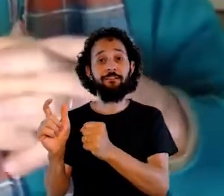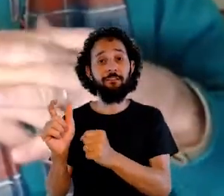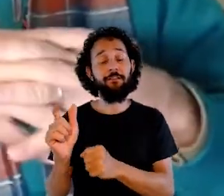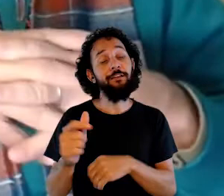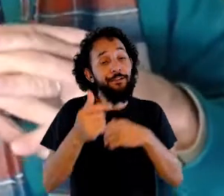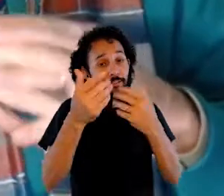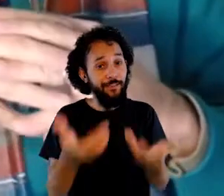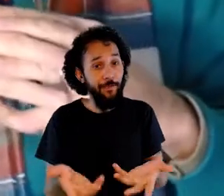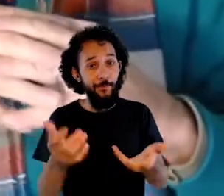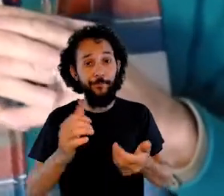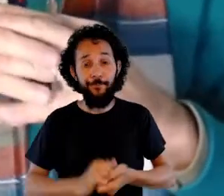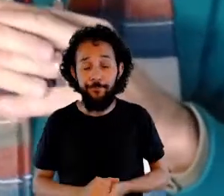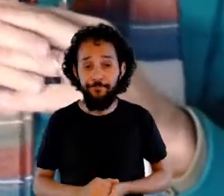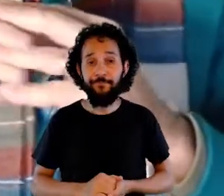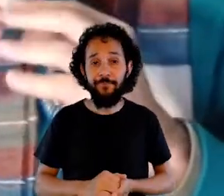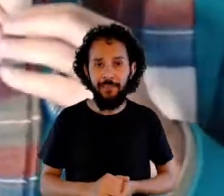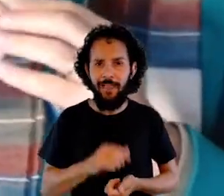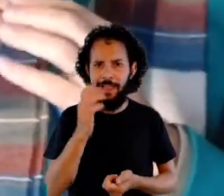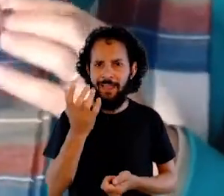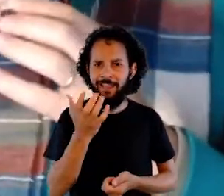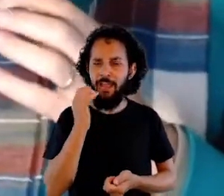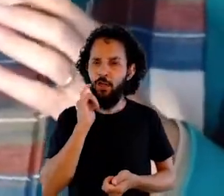você quer que conte isso como uma história ou não?